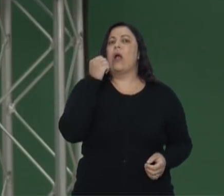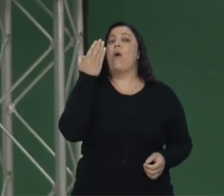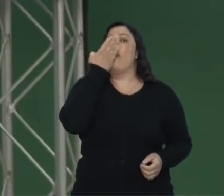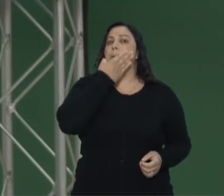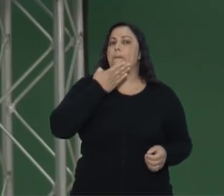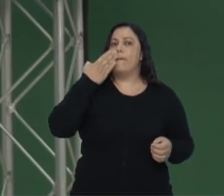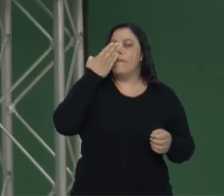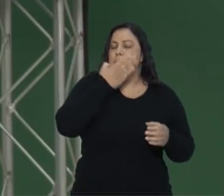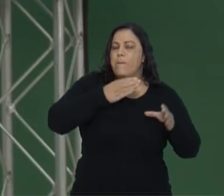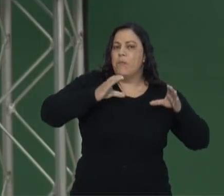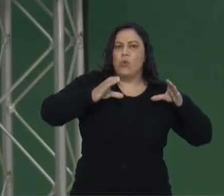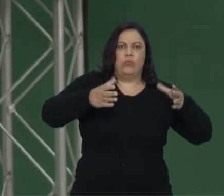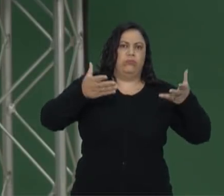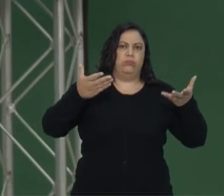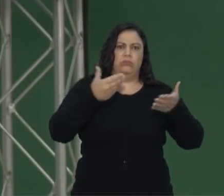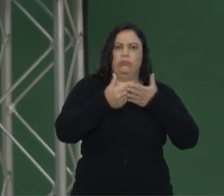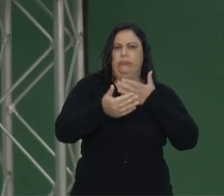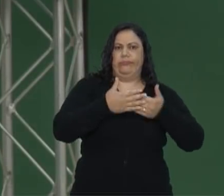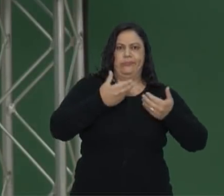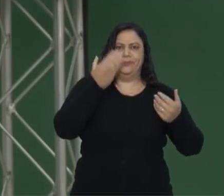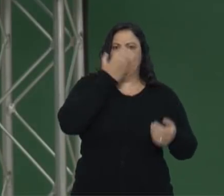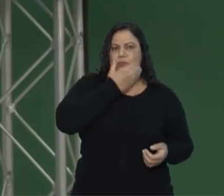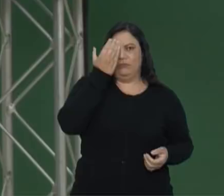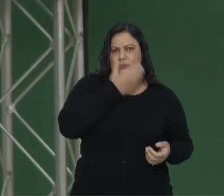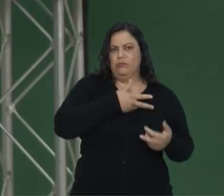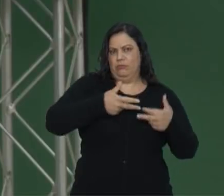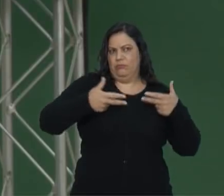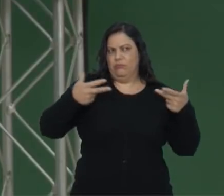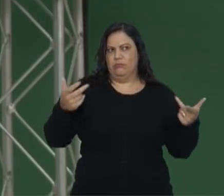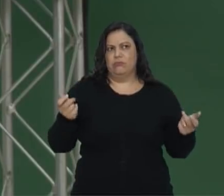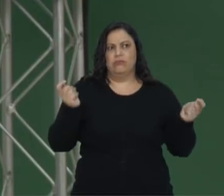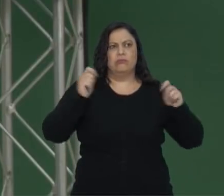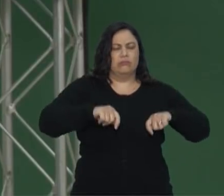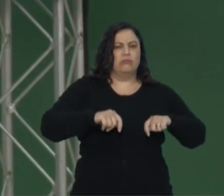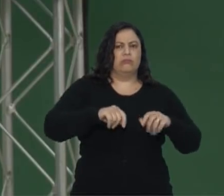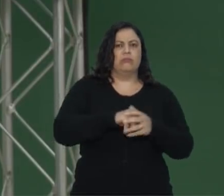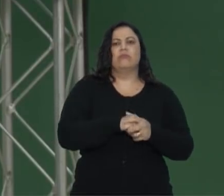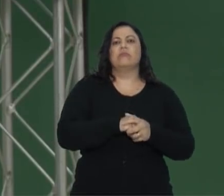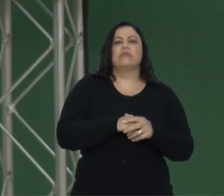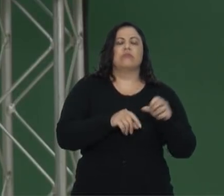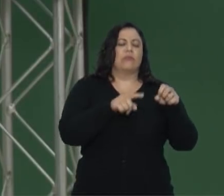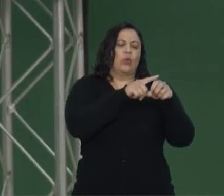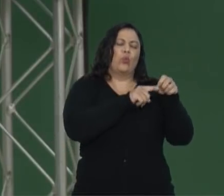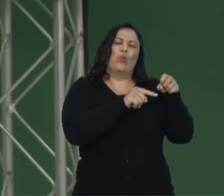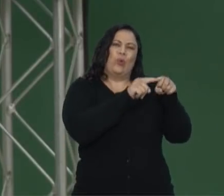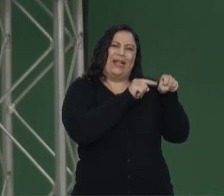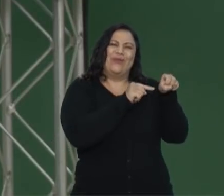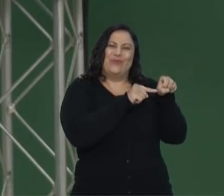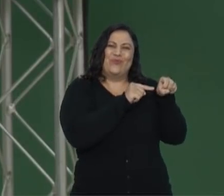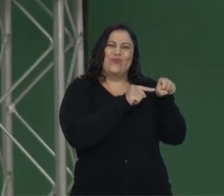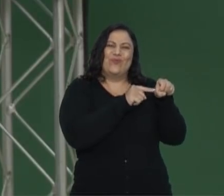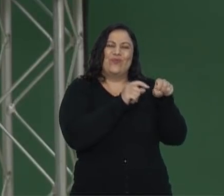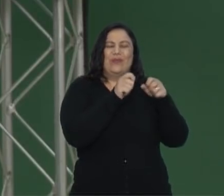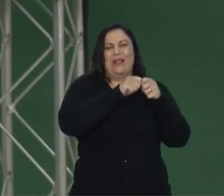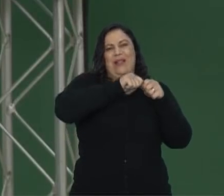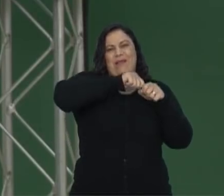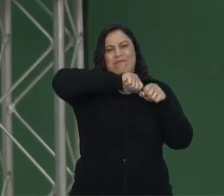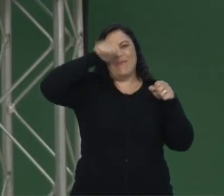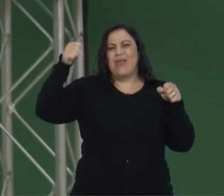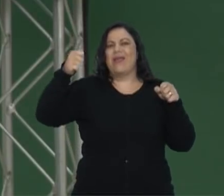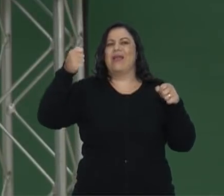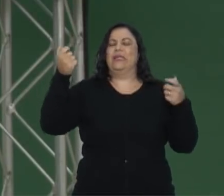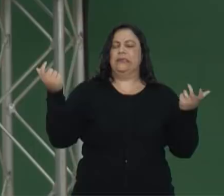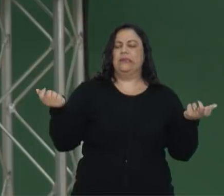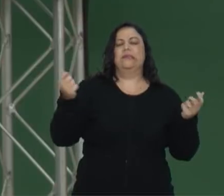maçã ou a própria fruta in natura. Tem os restos, né? Então, o caroço da maçã, o cabinho da cenoura,